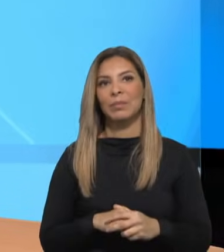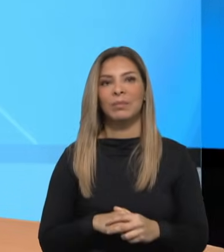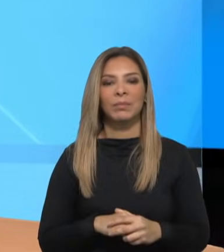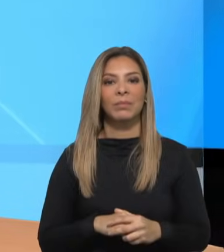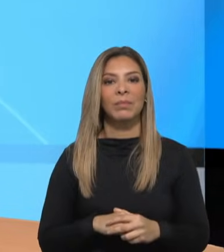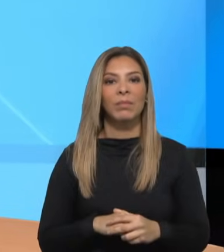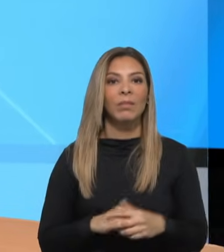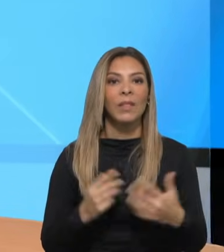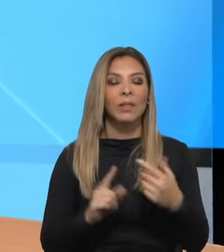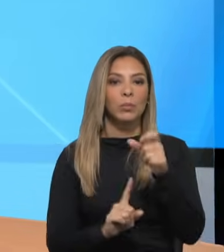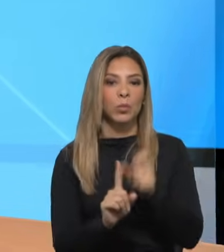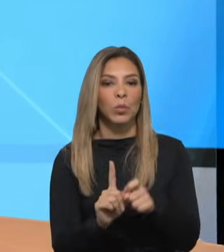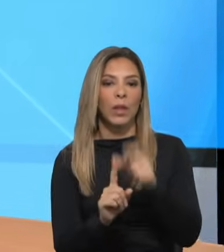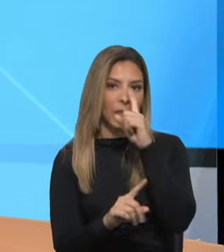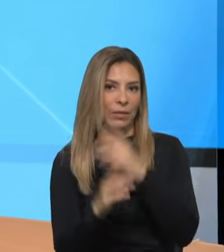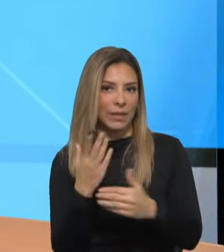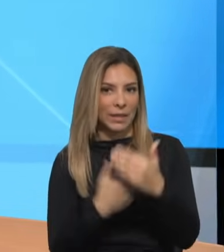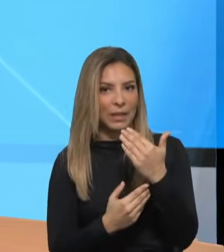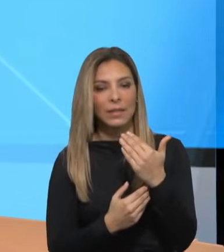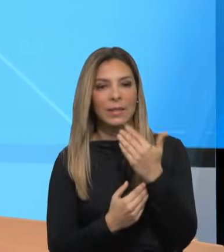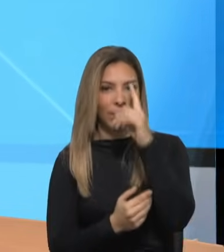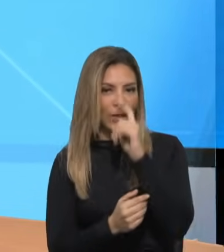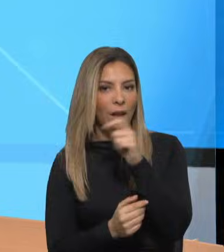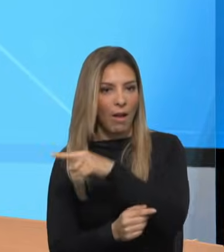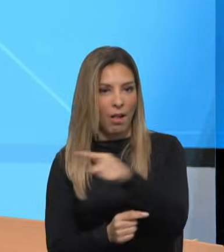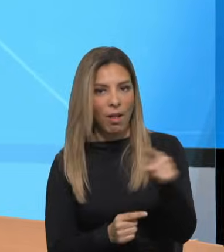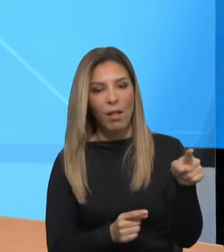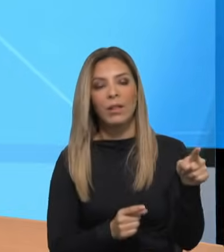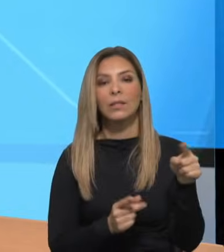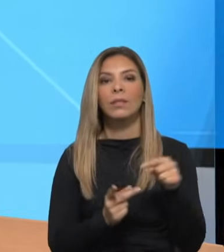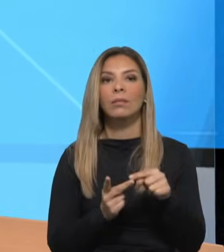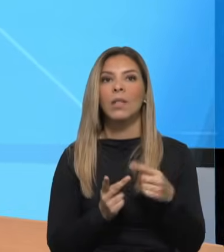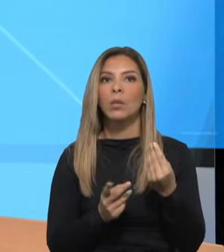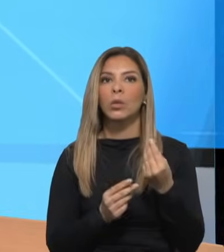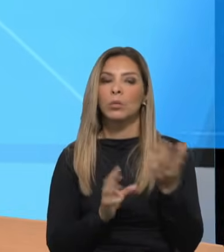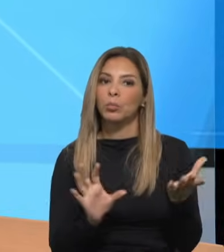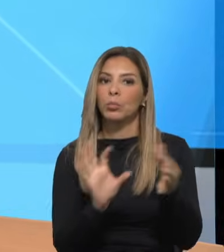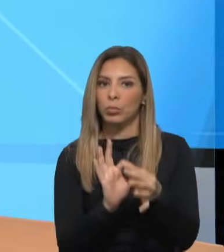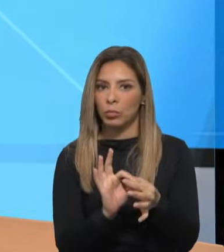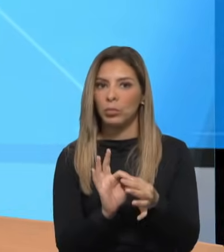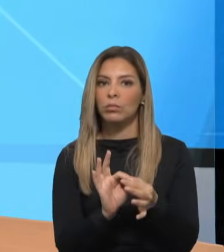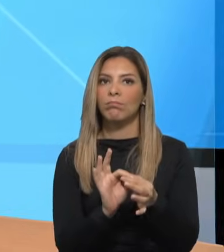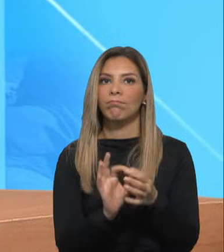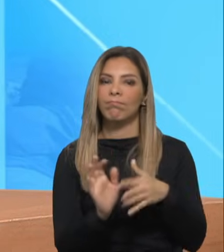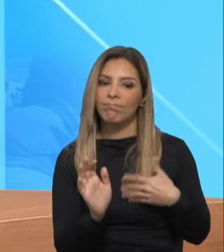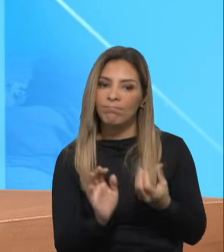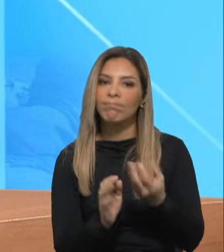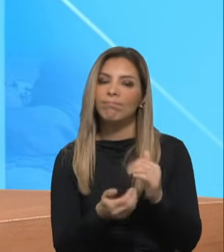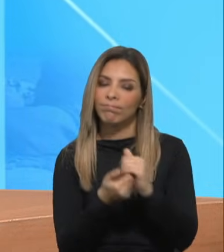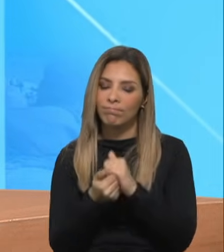a pessoa com deficiência, que está muito ligada também ao carisma que